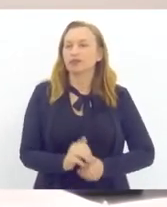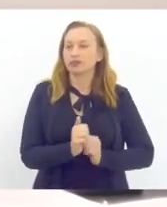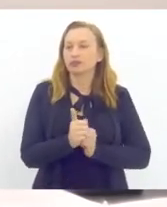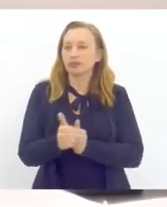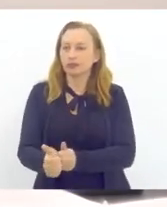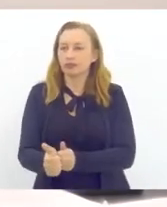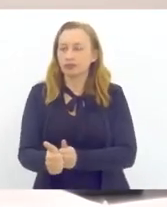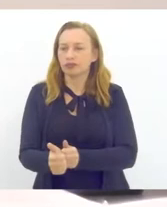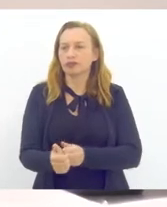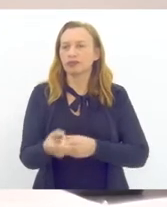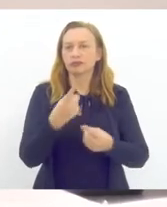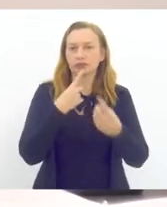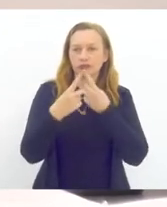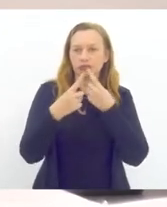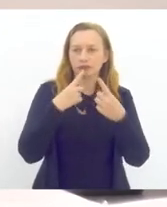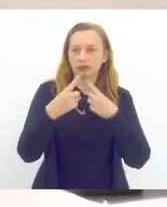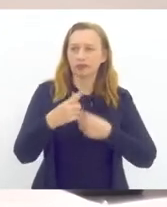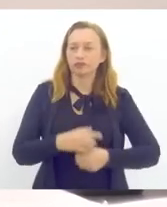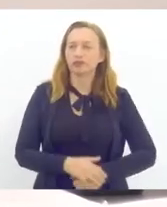discussão.